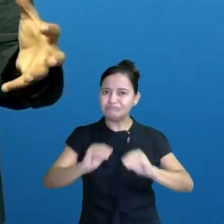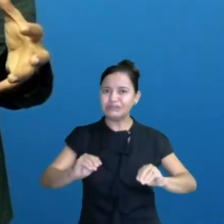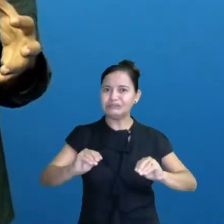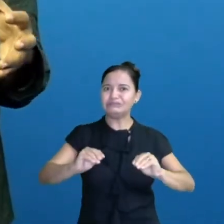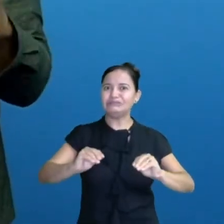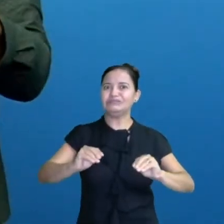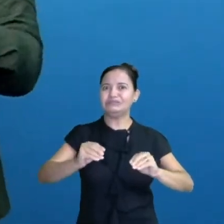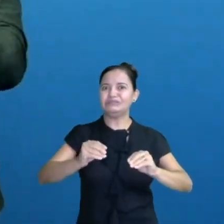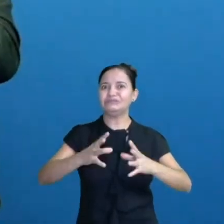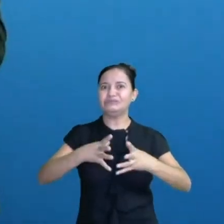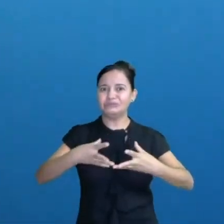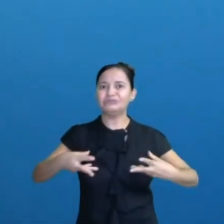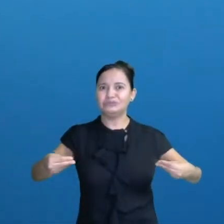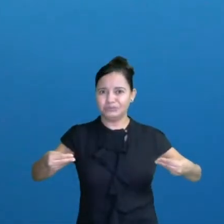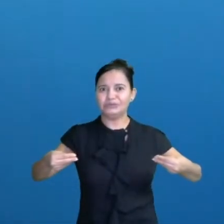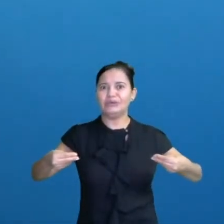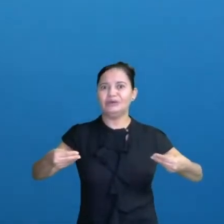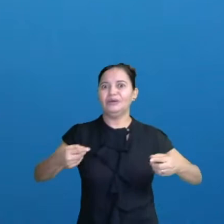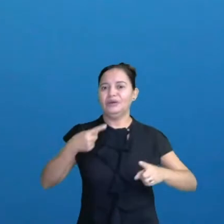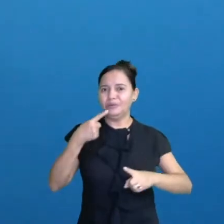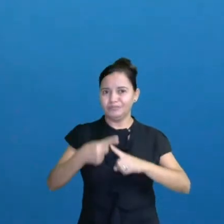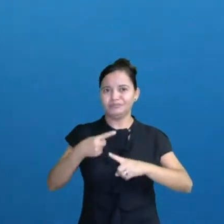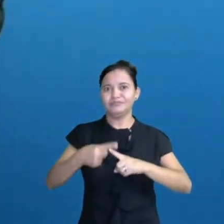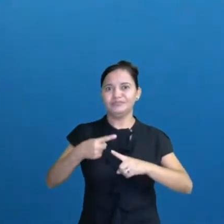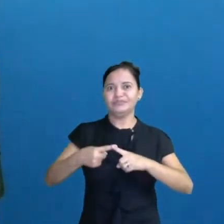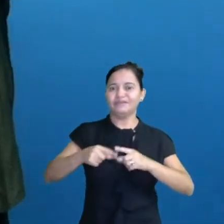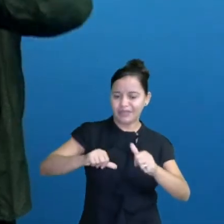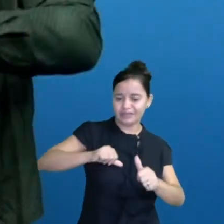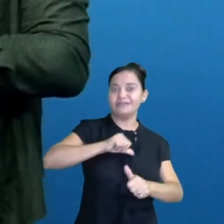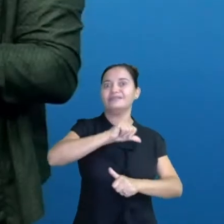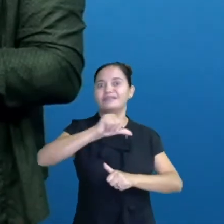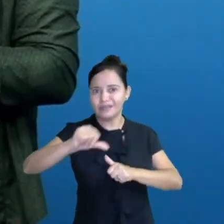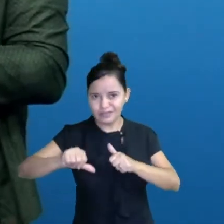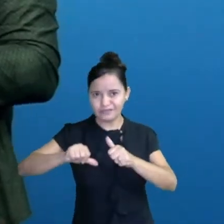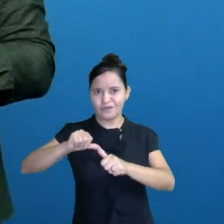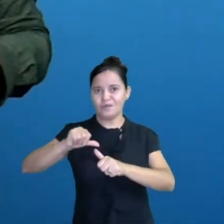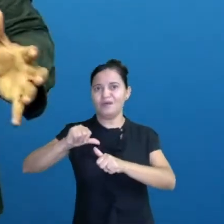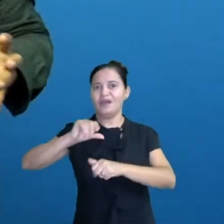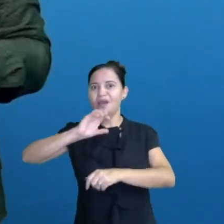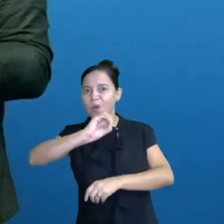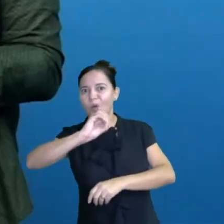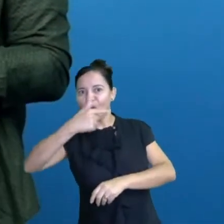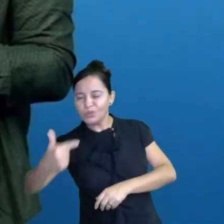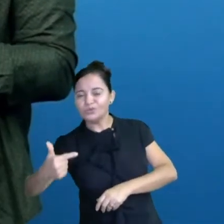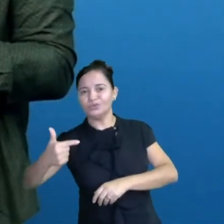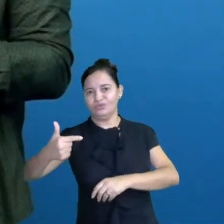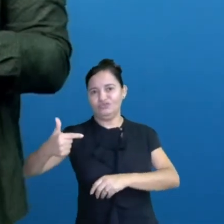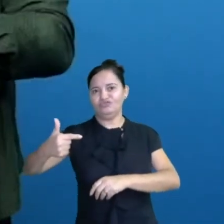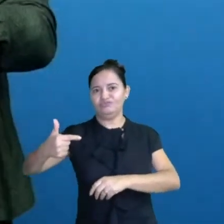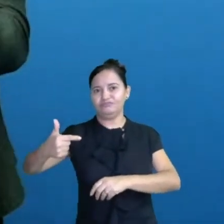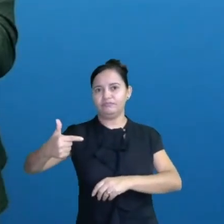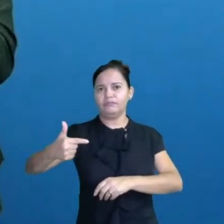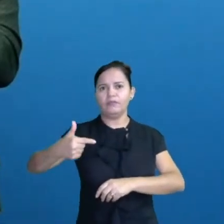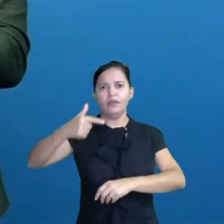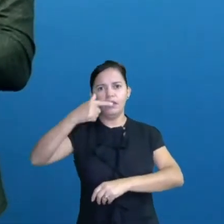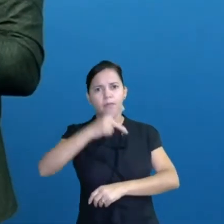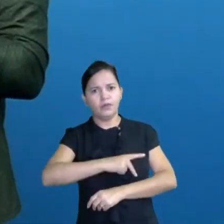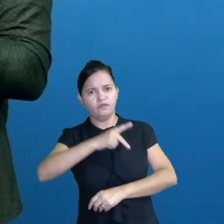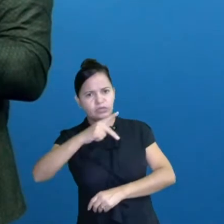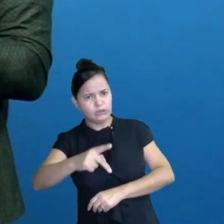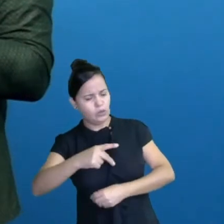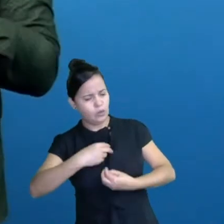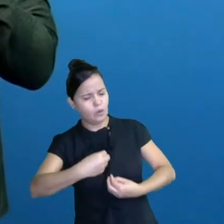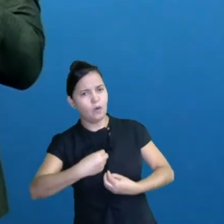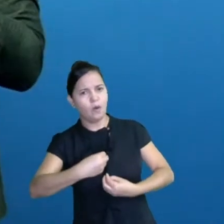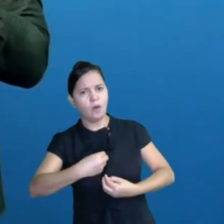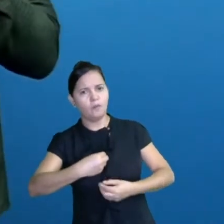ser molécula de ozônio para se transformar novamente em molécula de oxigênio. Talvez você possa estar dizendo assim, poxa, Prisco, que coisa boa, a gente vai ter mais oferta de